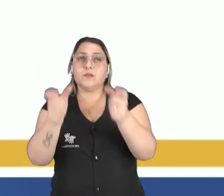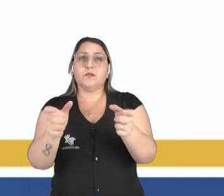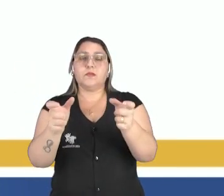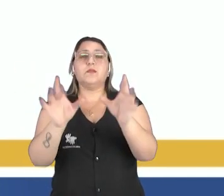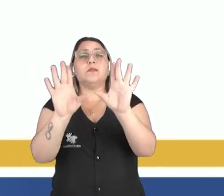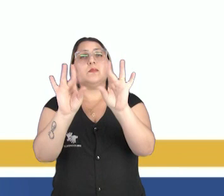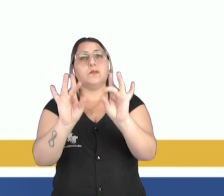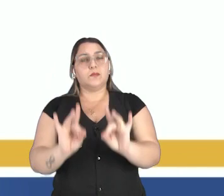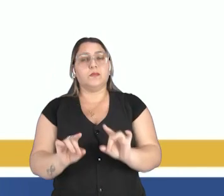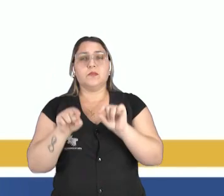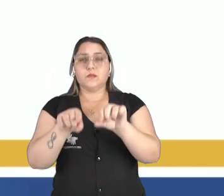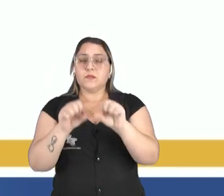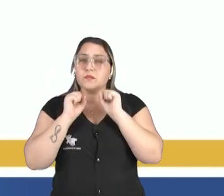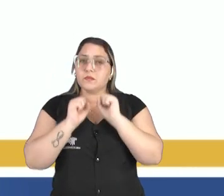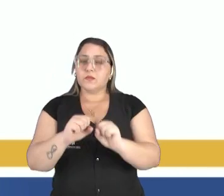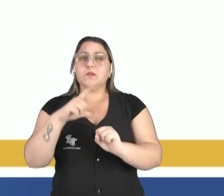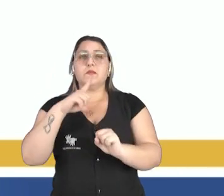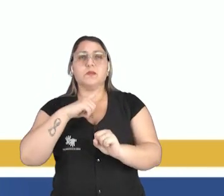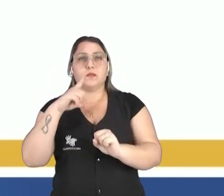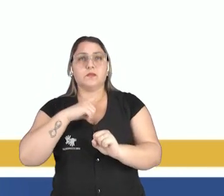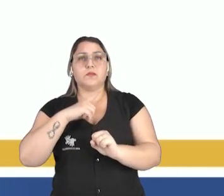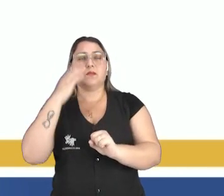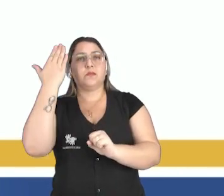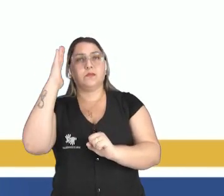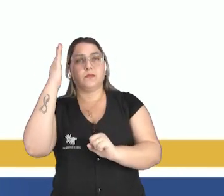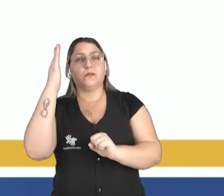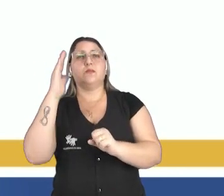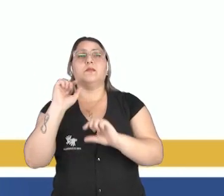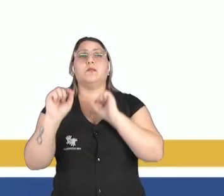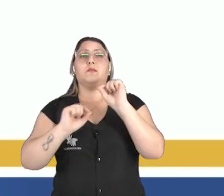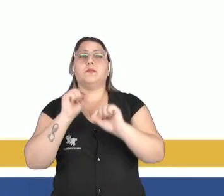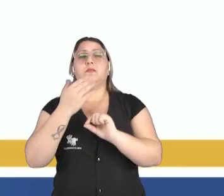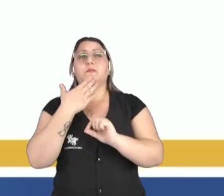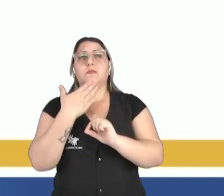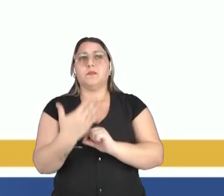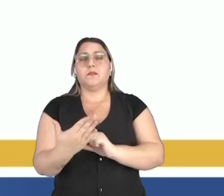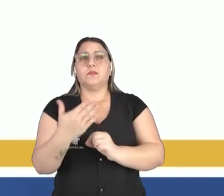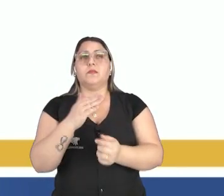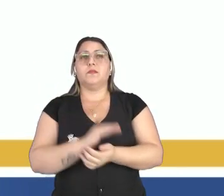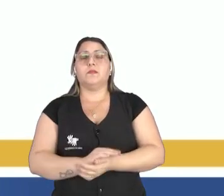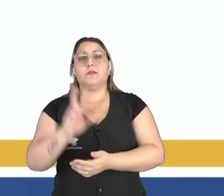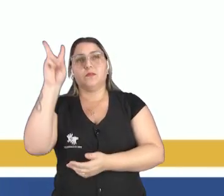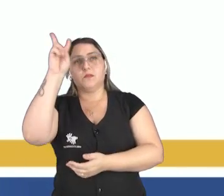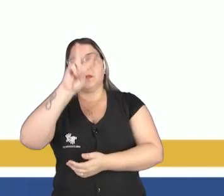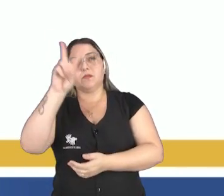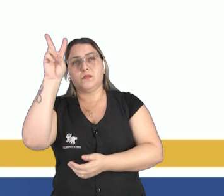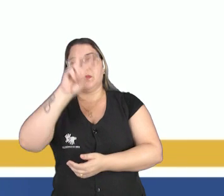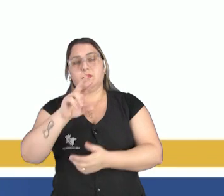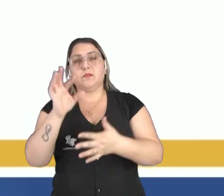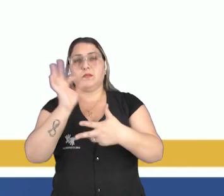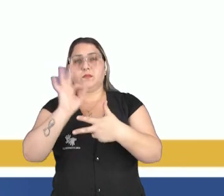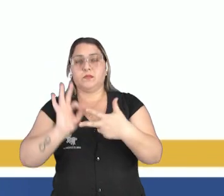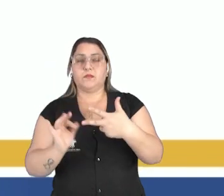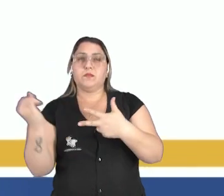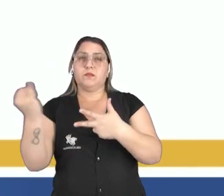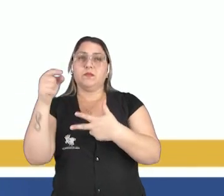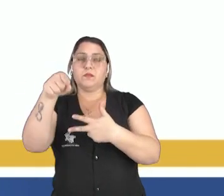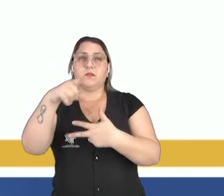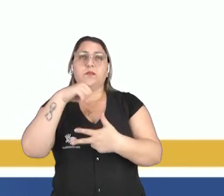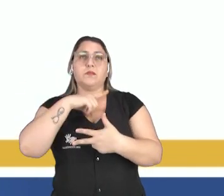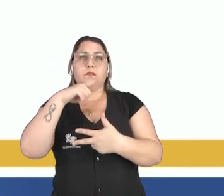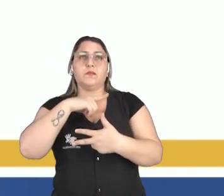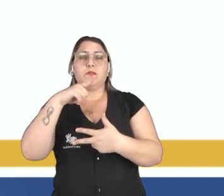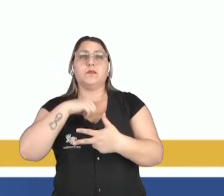nesse detalhe para que você possa ter noção a respeito do que está sendo solicitado. Lembre-se bem, para o Enem é importante que você tenha